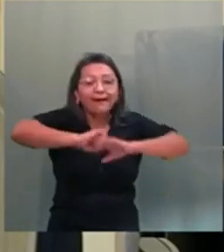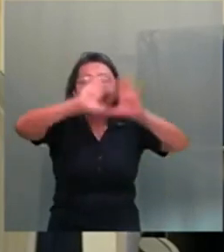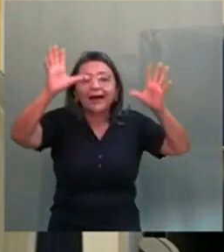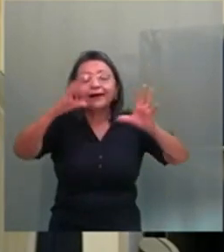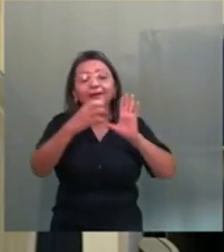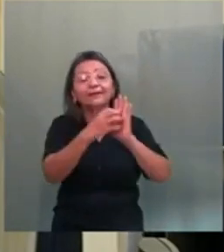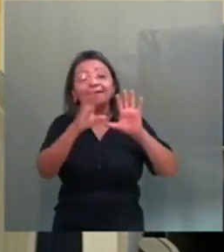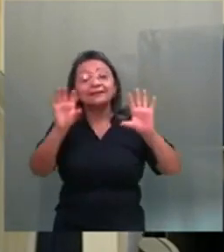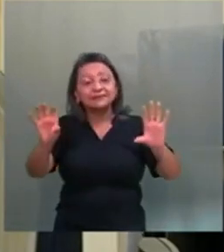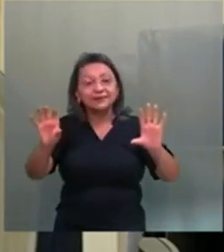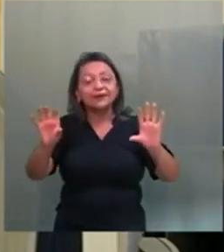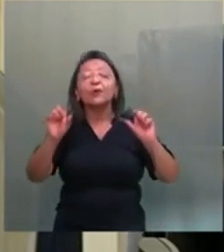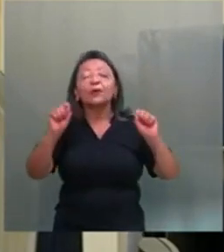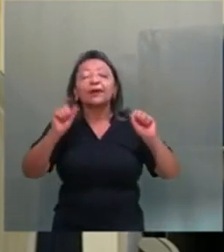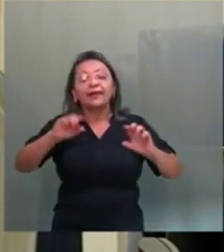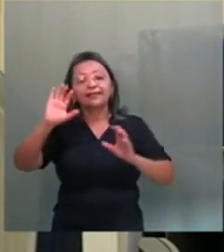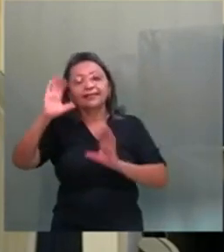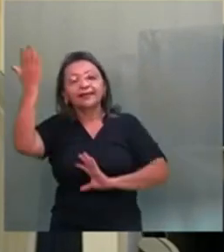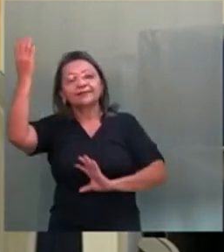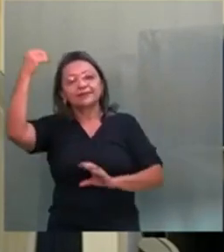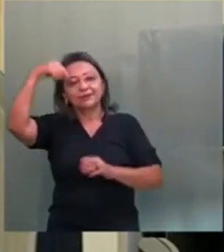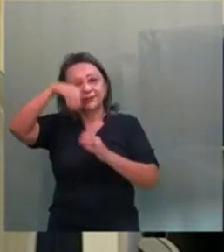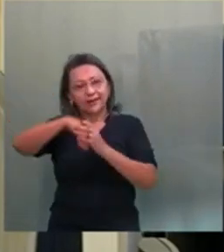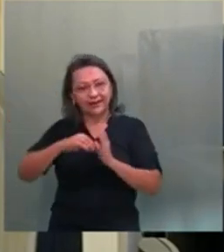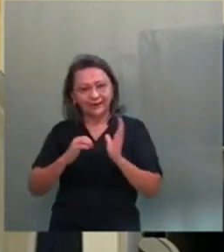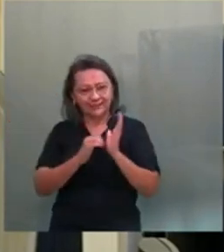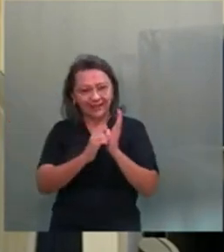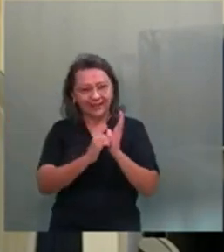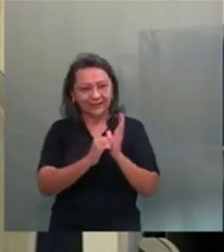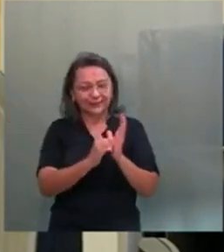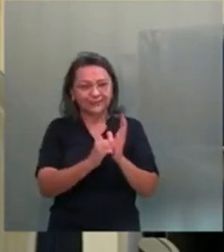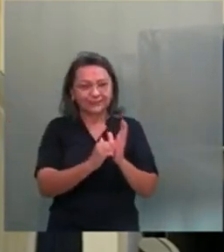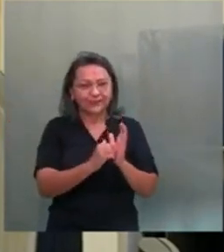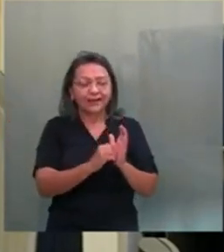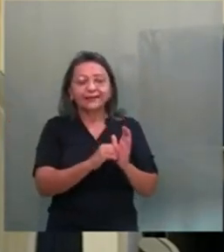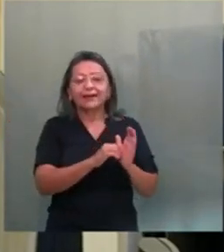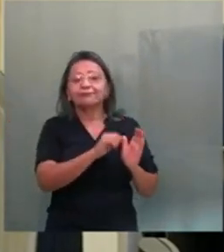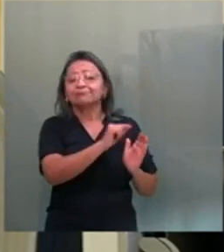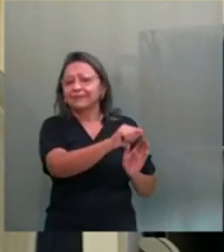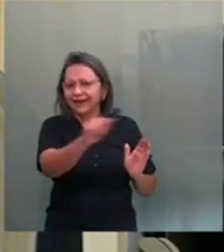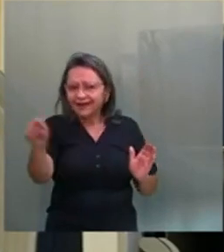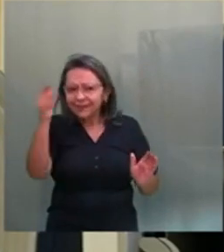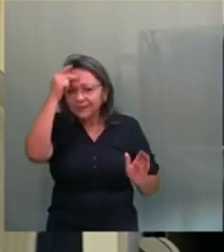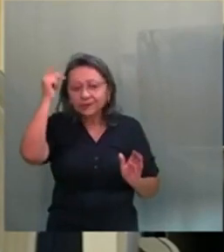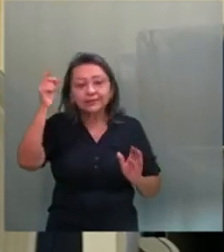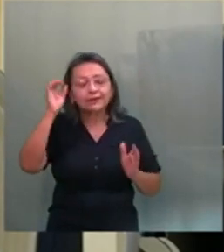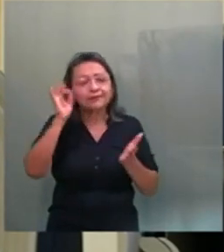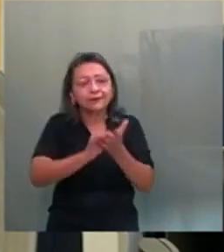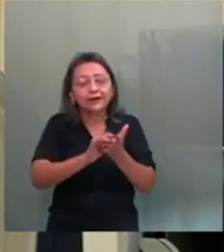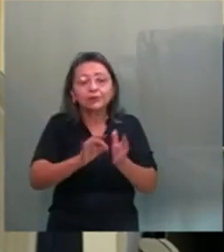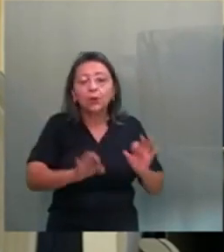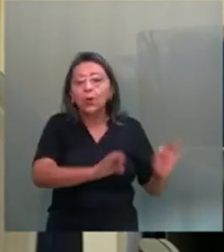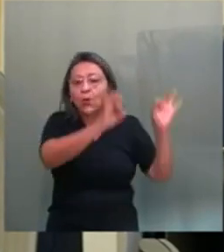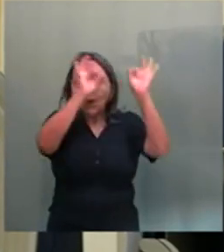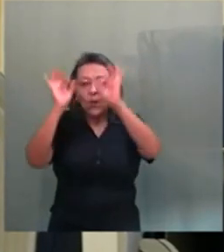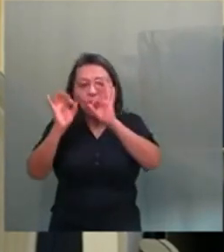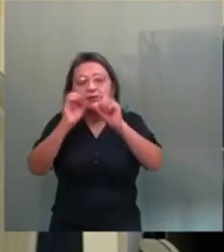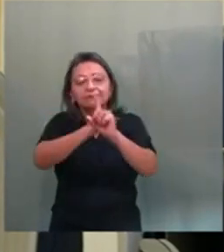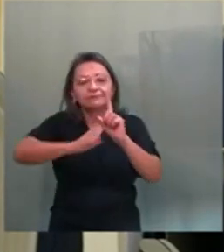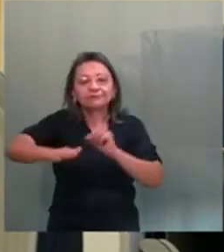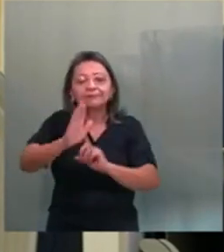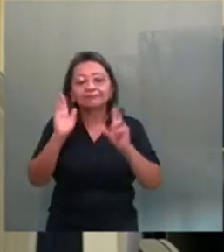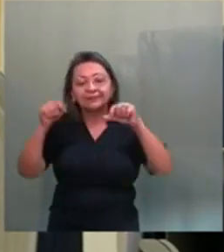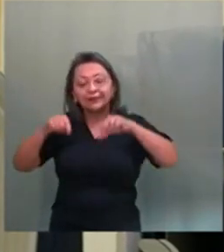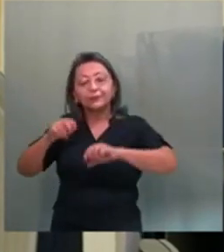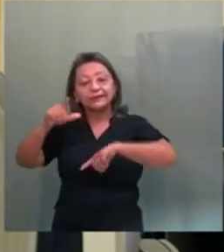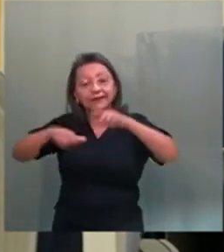transparência o que é decidido nessa casa. Elas são, na verdade, os olhos da sociedade sobre o trabalho legislativo